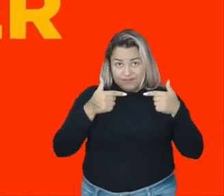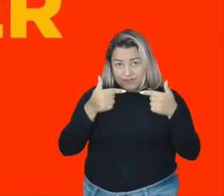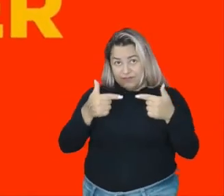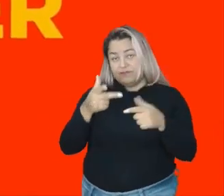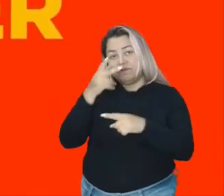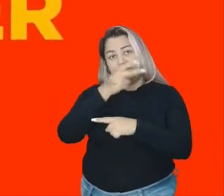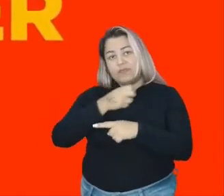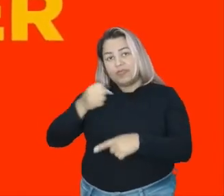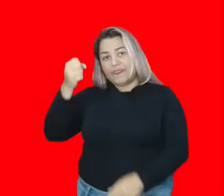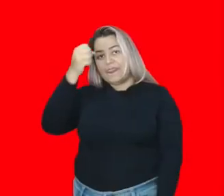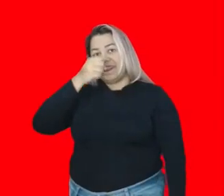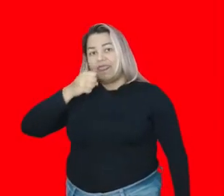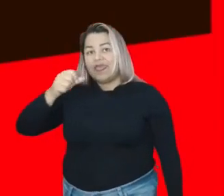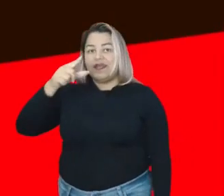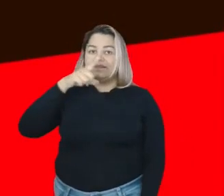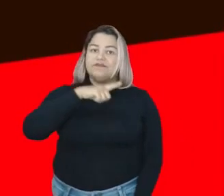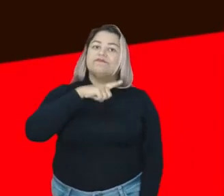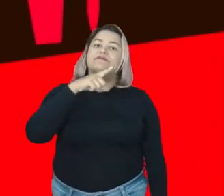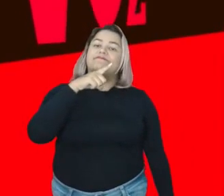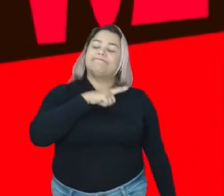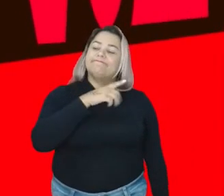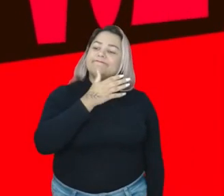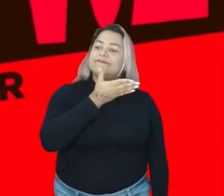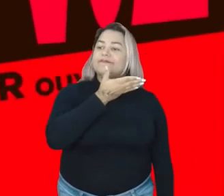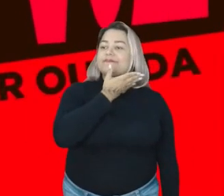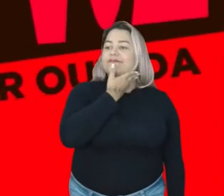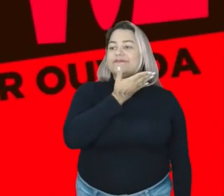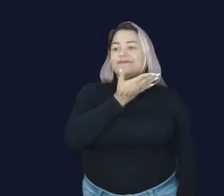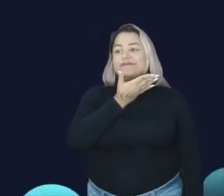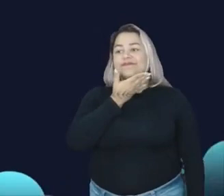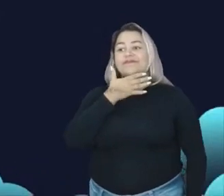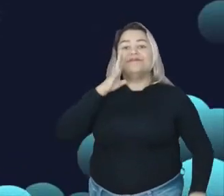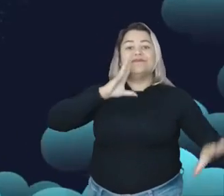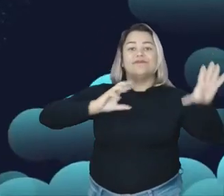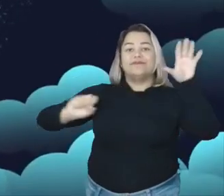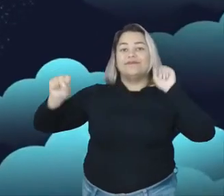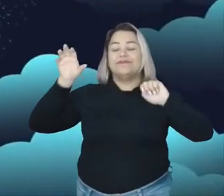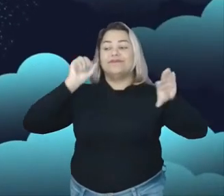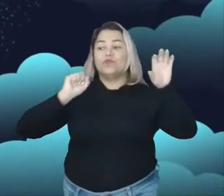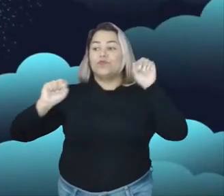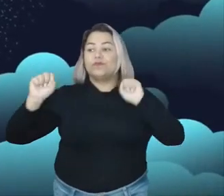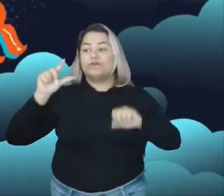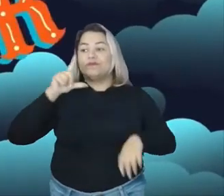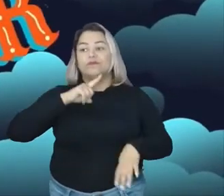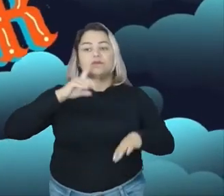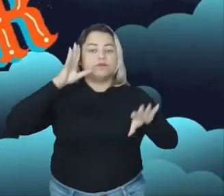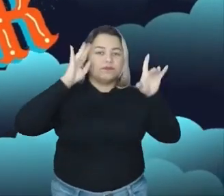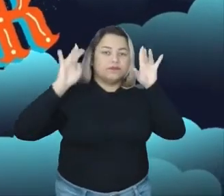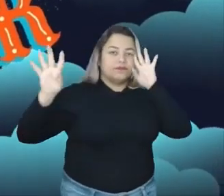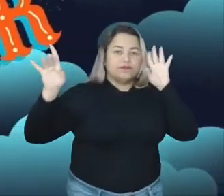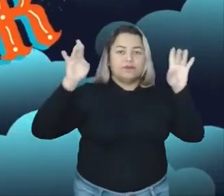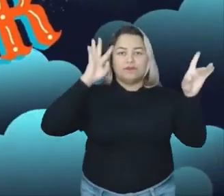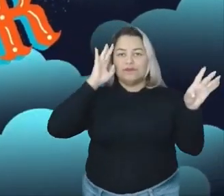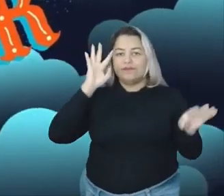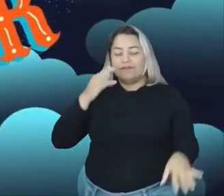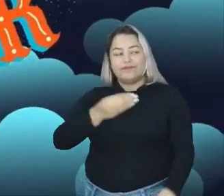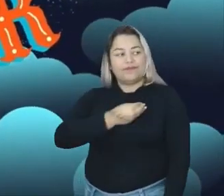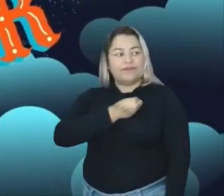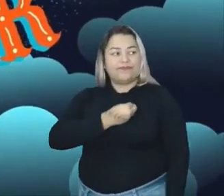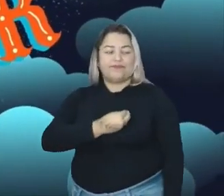batalhando pra vencer. Tenho voz pra ser ouvida, tenho sonhos pra